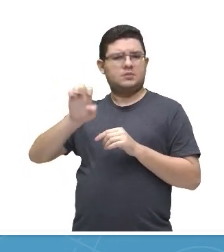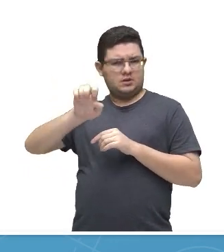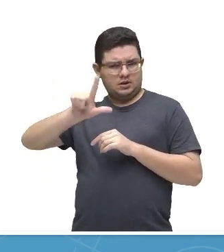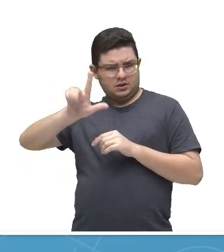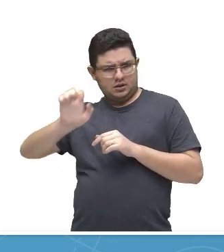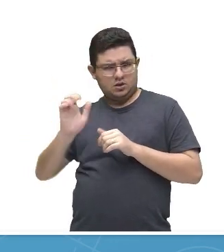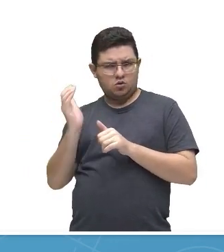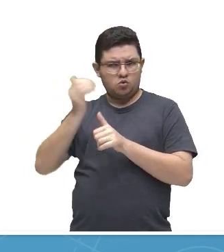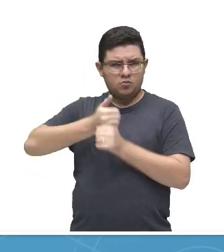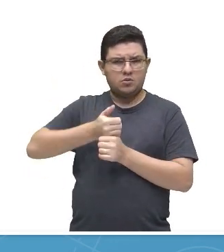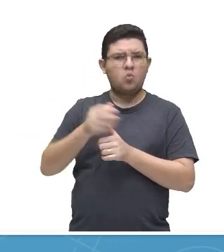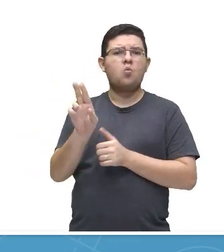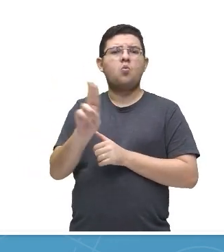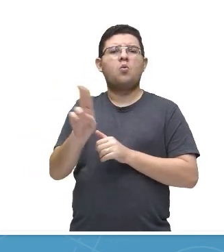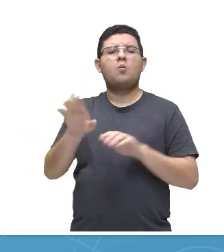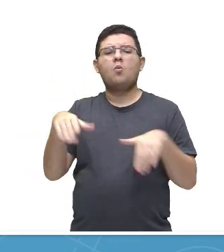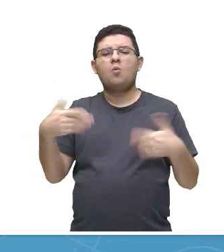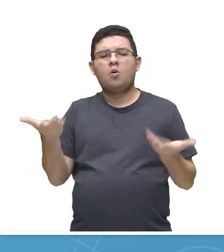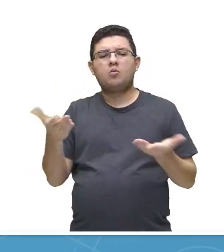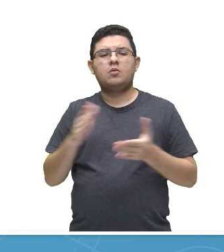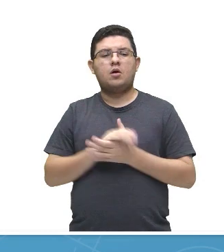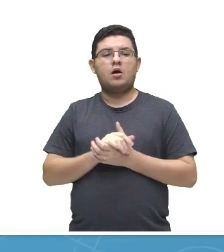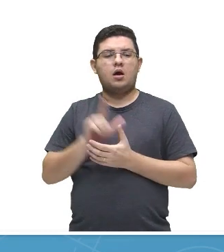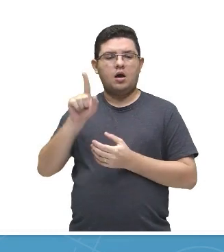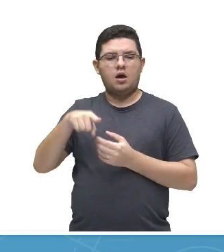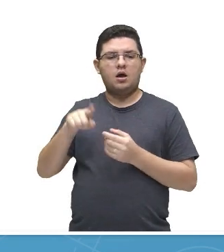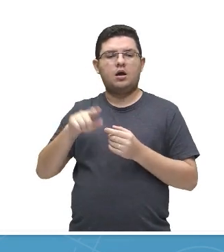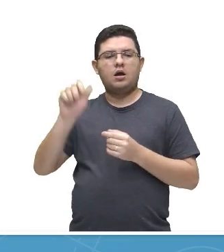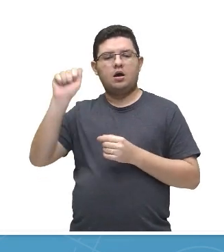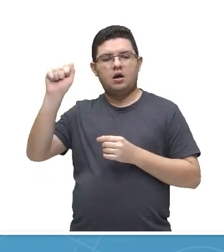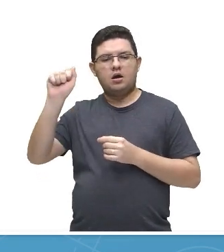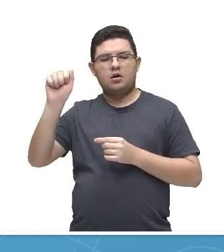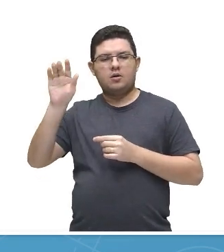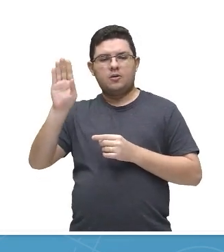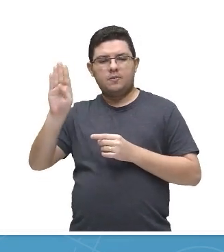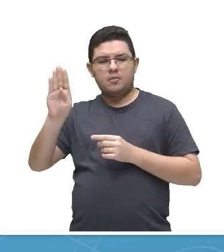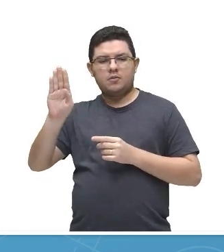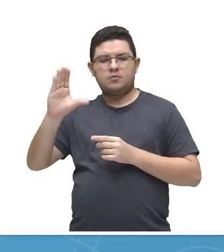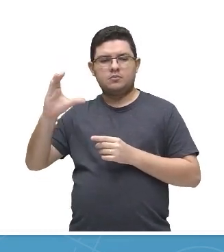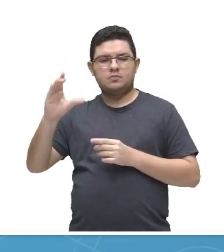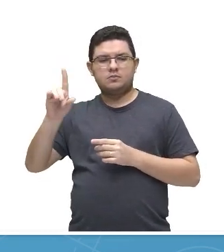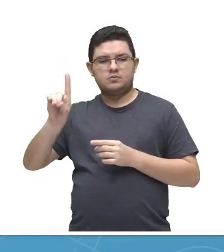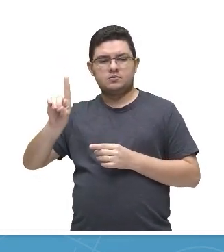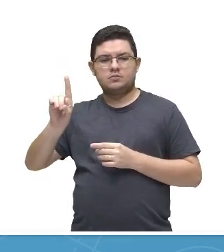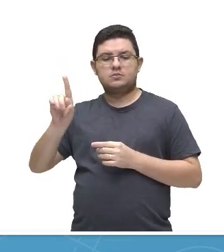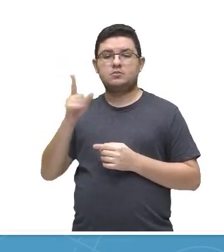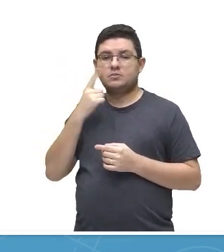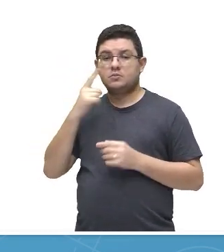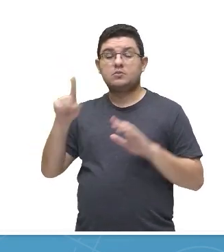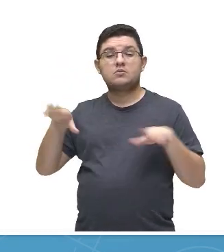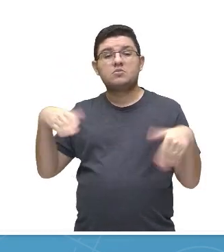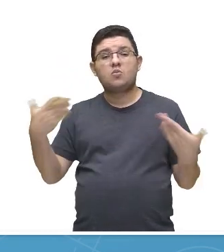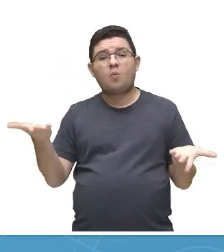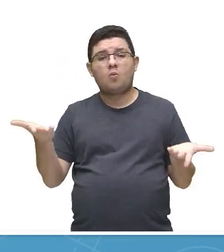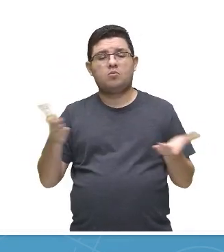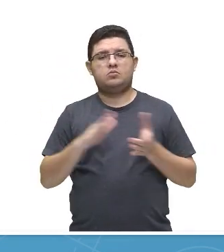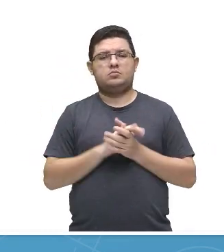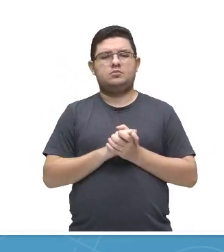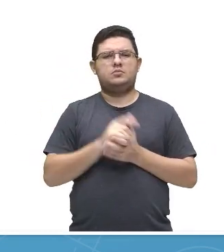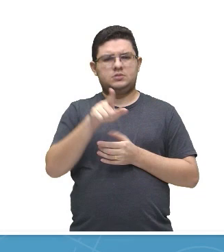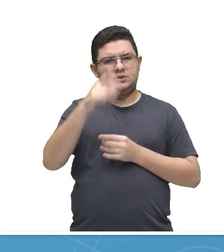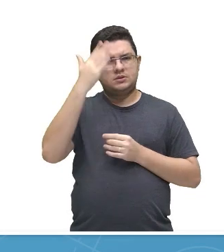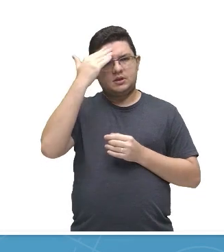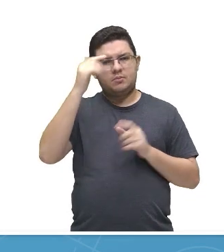pronome pessoal ele? Será menino? Será Carlos Henrique? Será primeiro? Será esperto? Ó, você já sabe